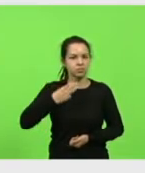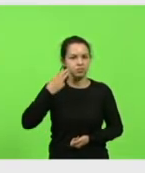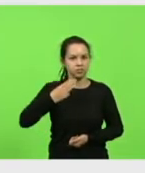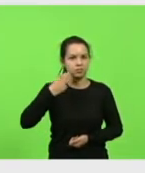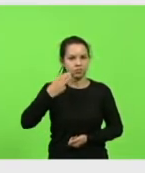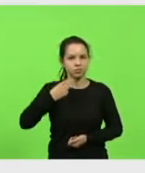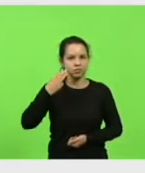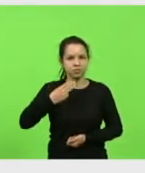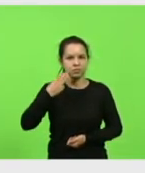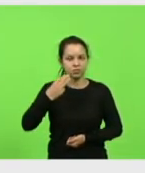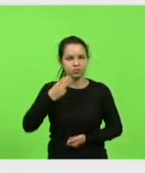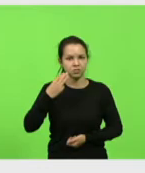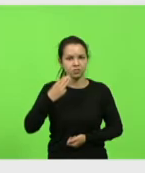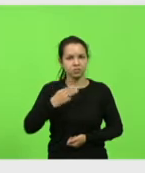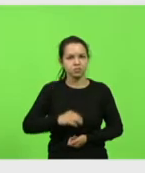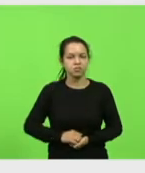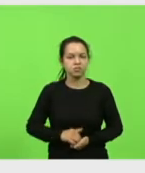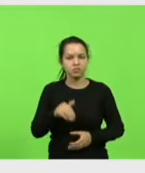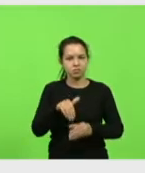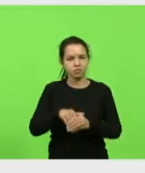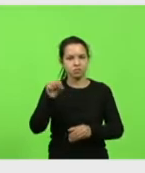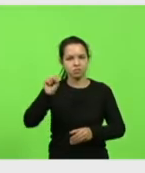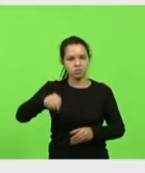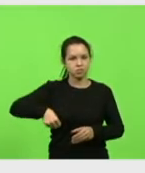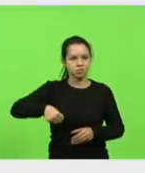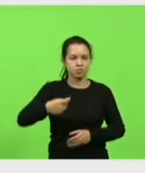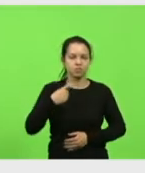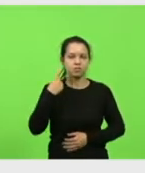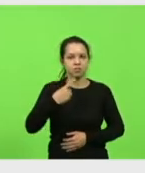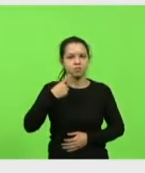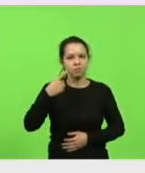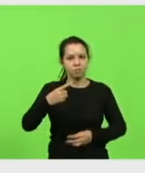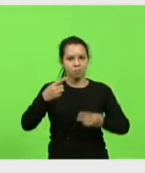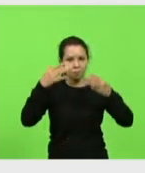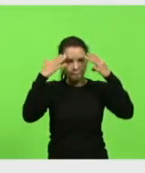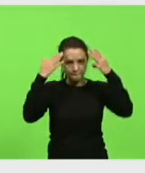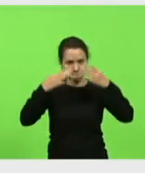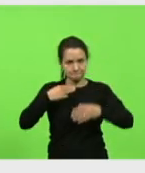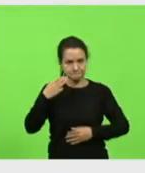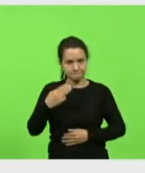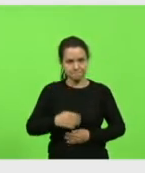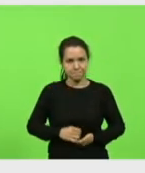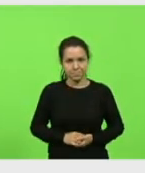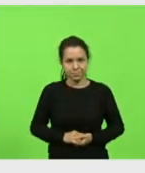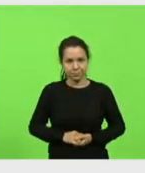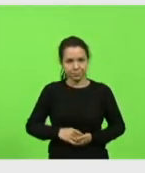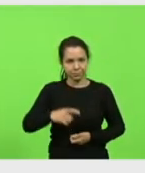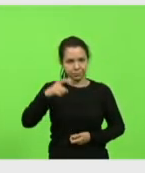Voto sim. Como vota deputado Maurício Scudilarque?